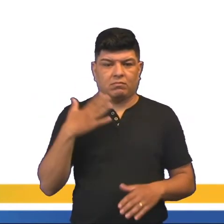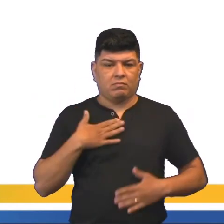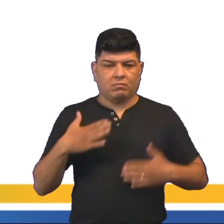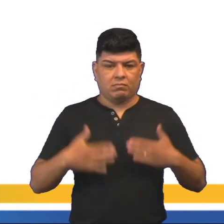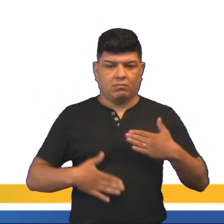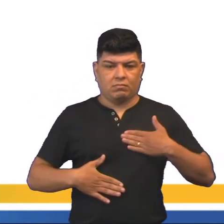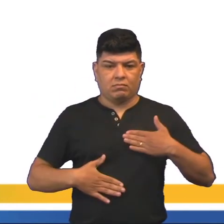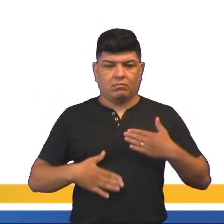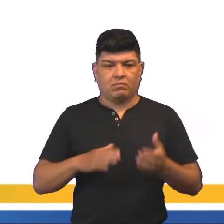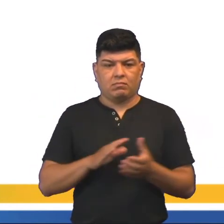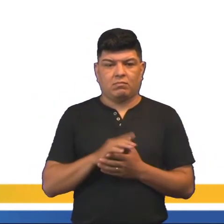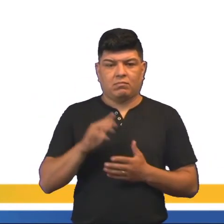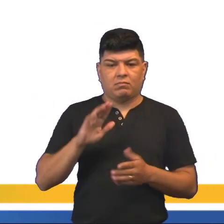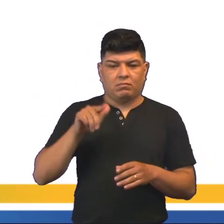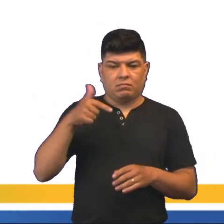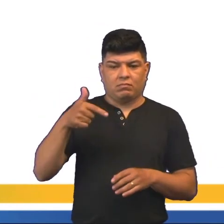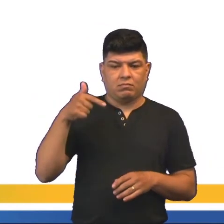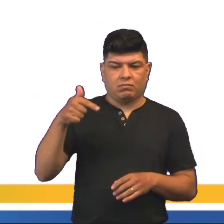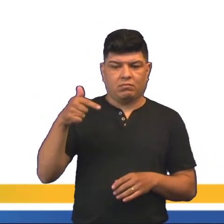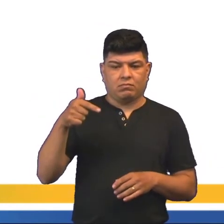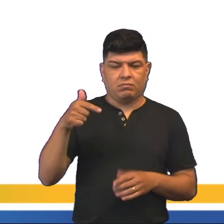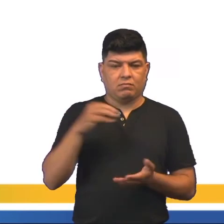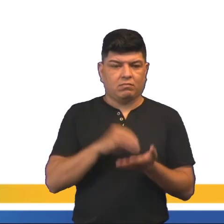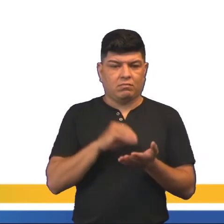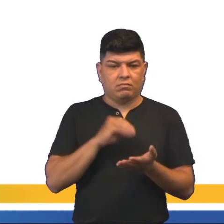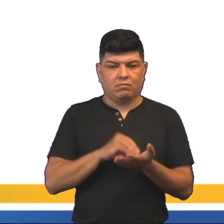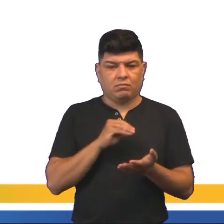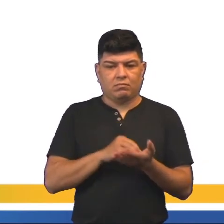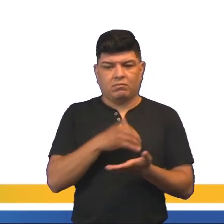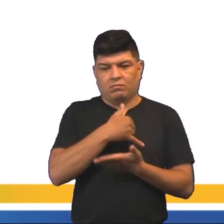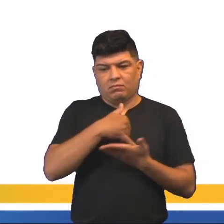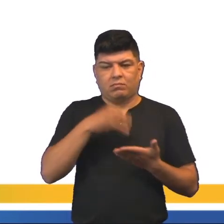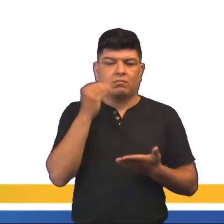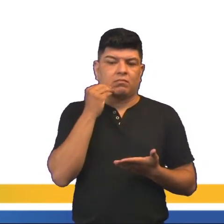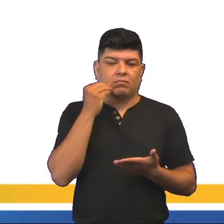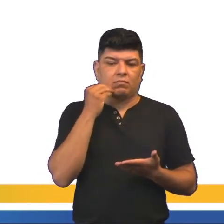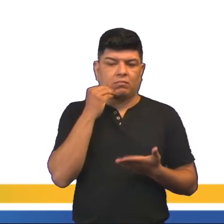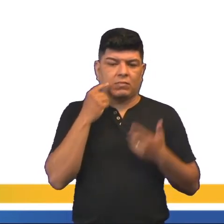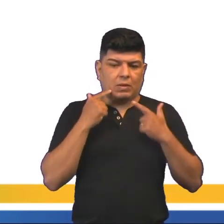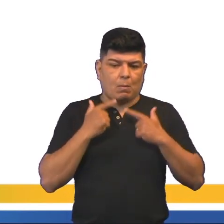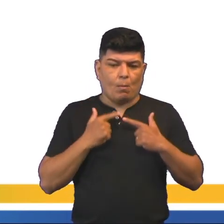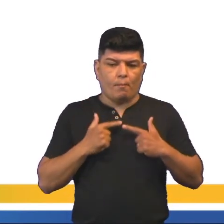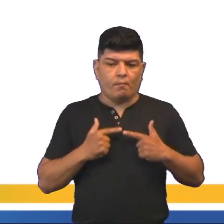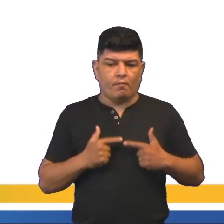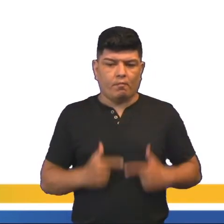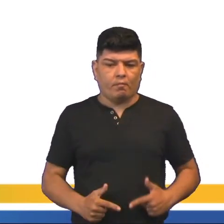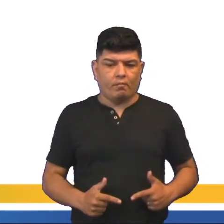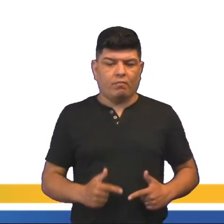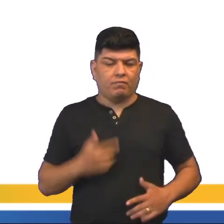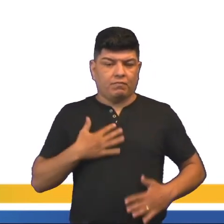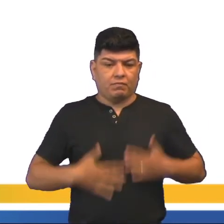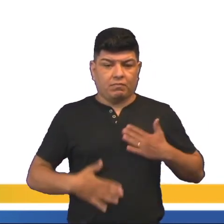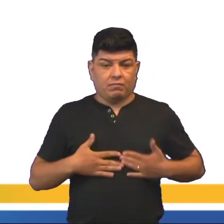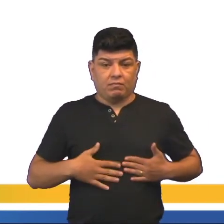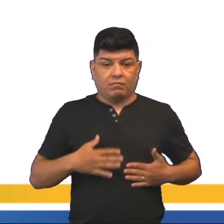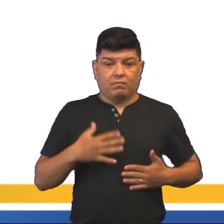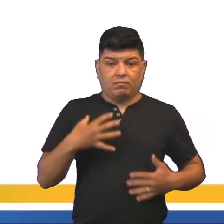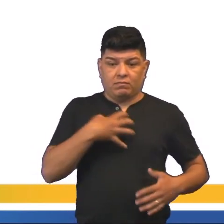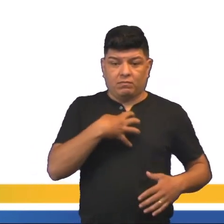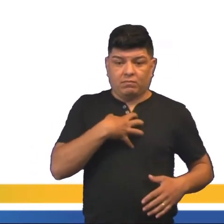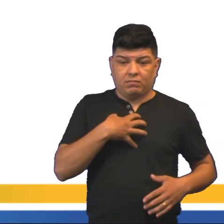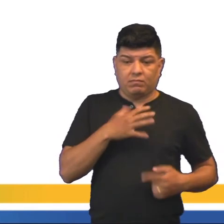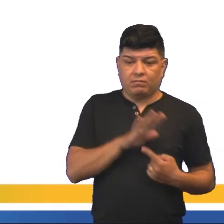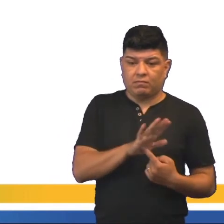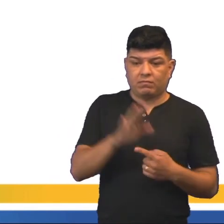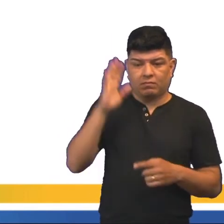corpo. Após 7 dias sem a droga, quando a pessoa tenta fazer a desintoxicação, o corpo ele vai ter alguns